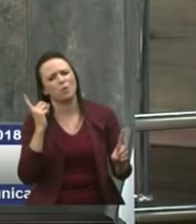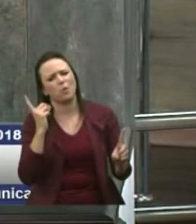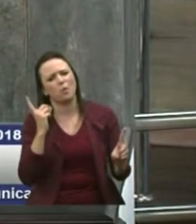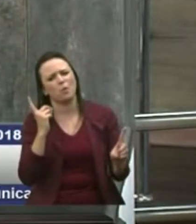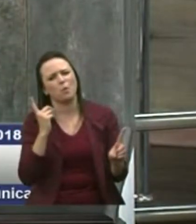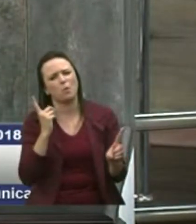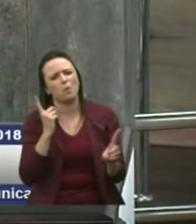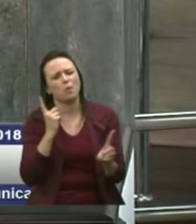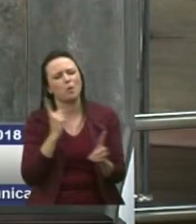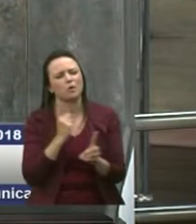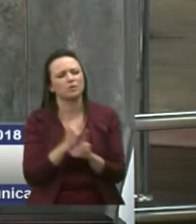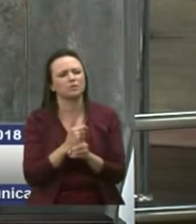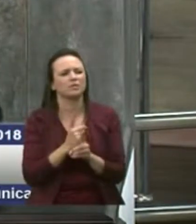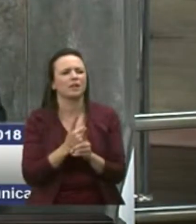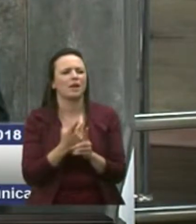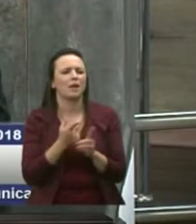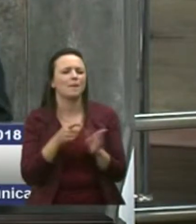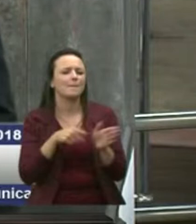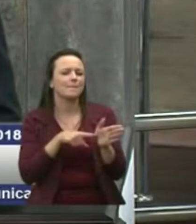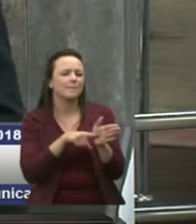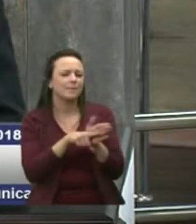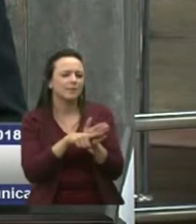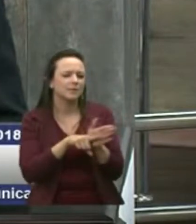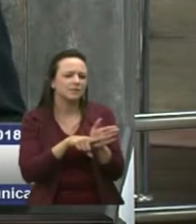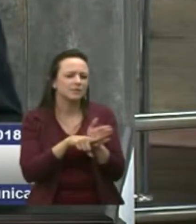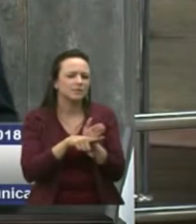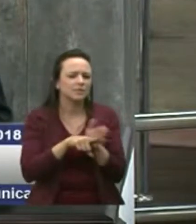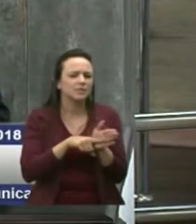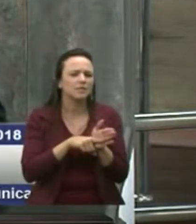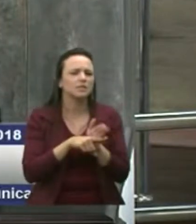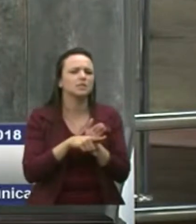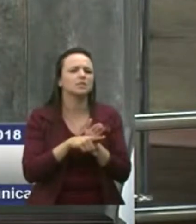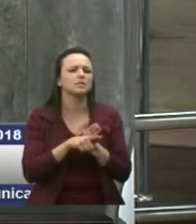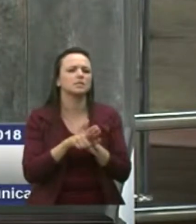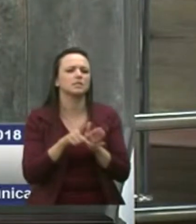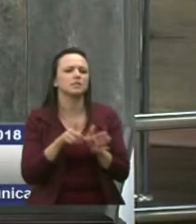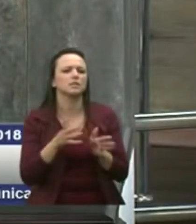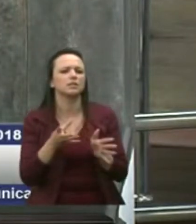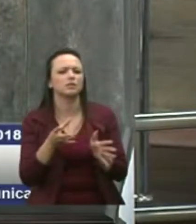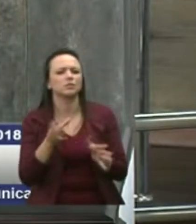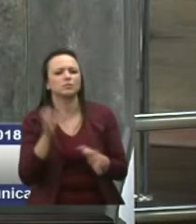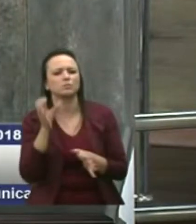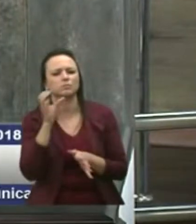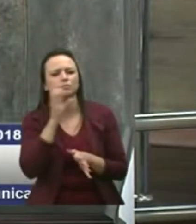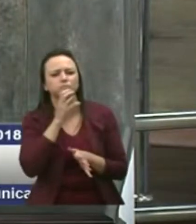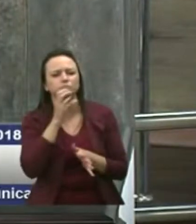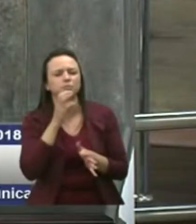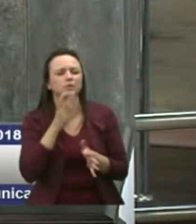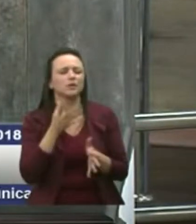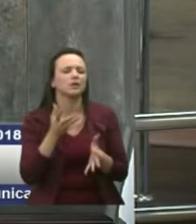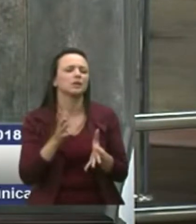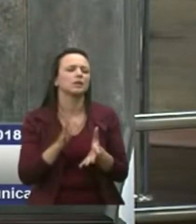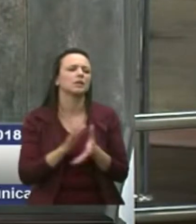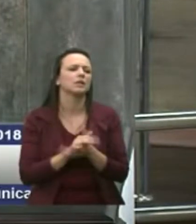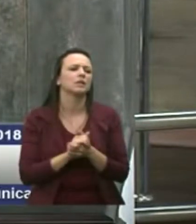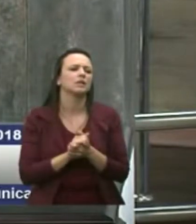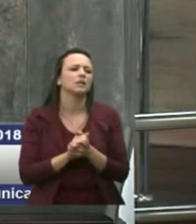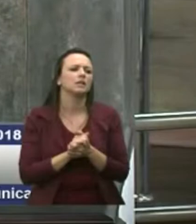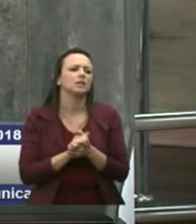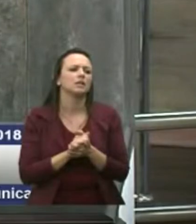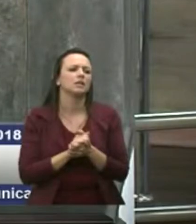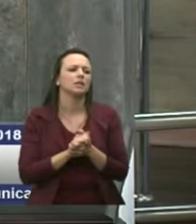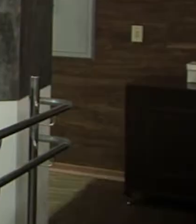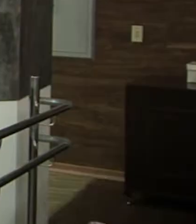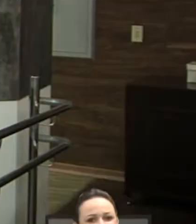então, todos os eventos ao vivo realizados no plenário da casa são transmitidos com interpretação em